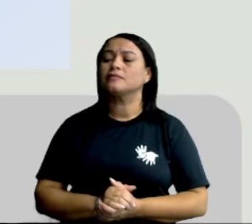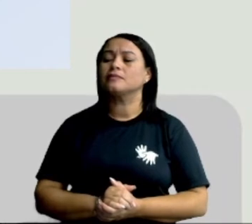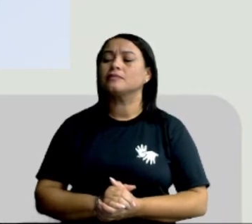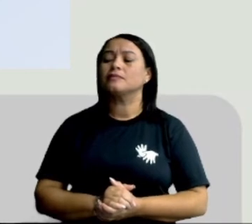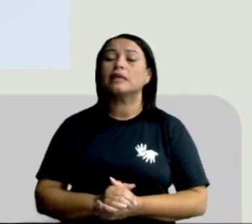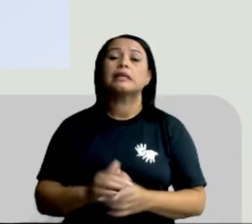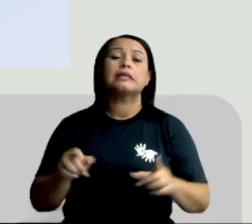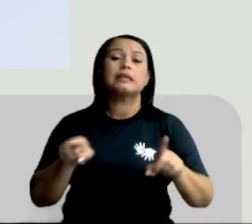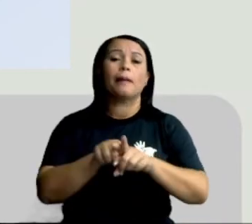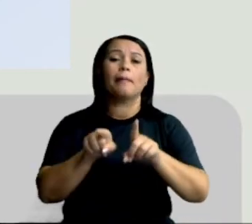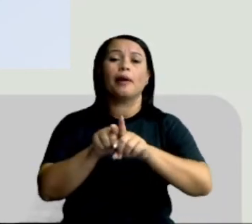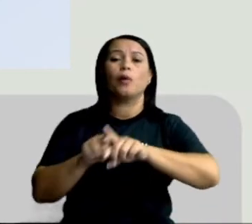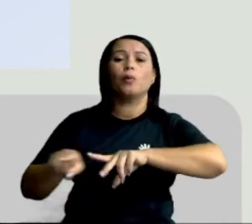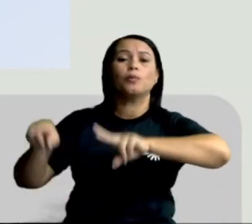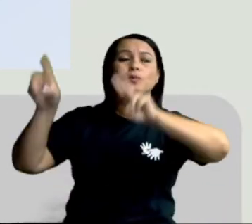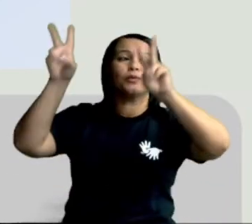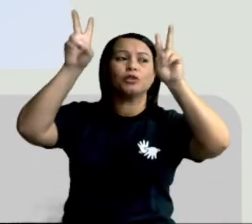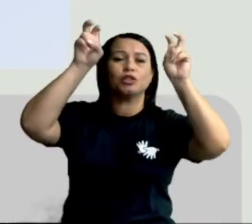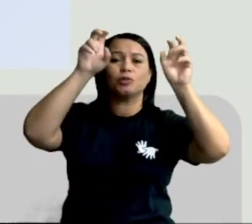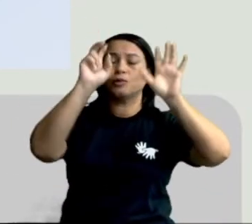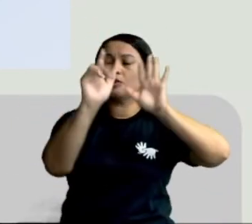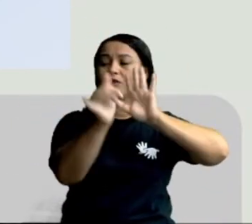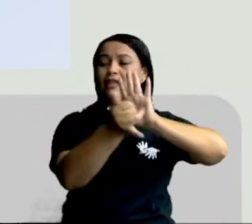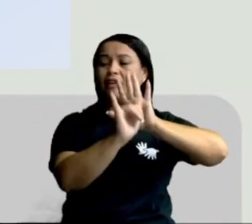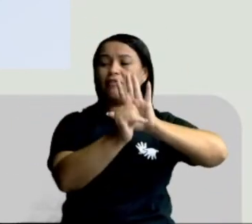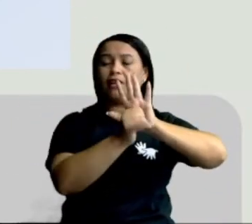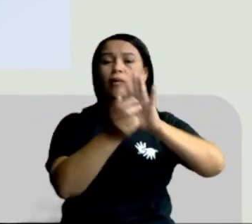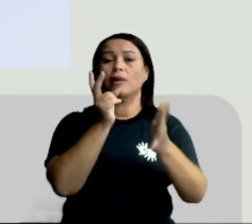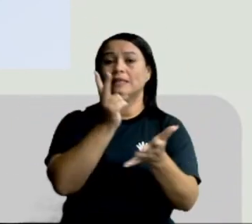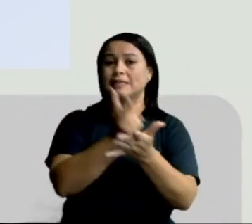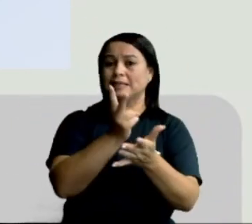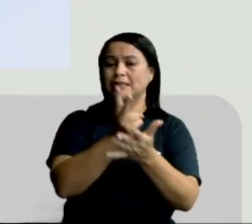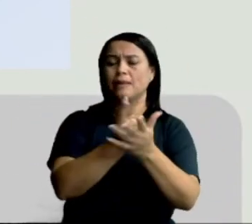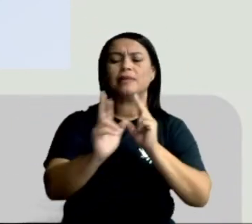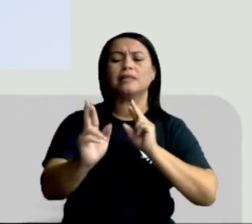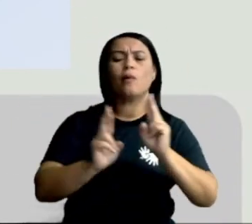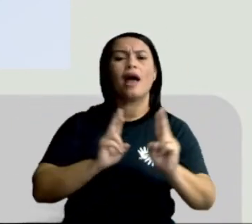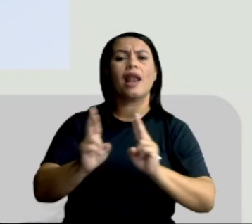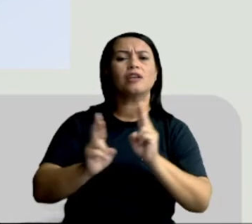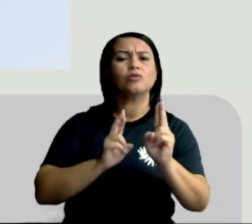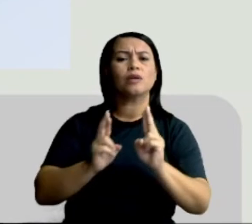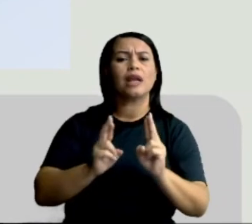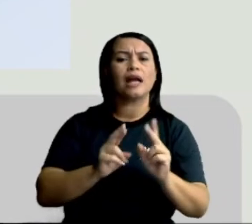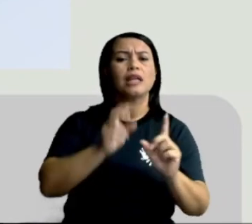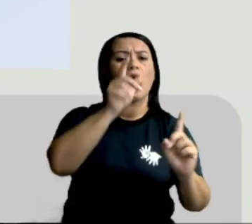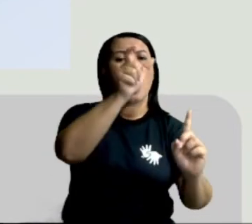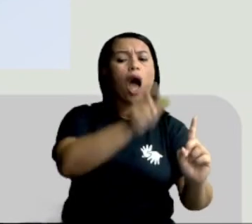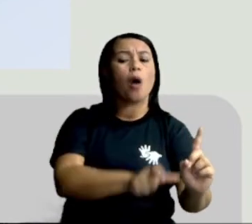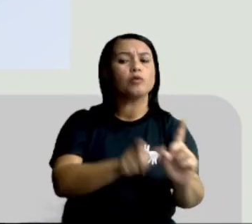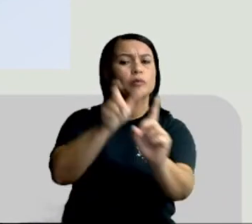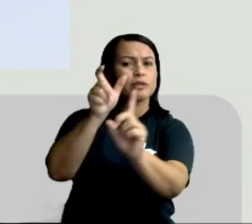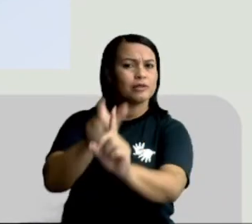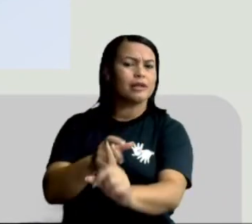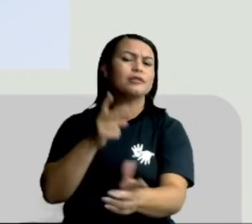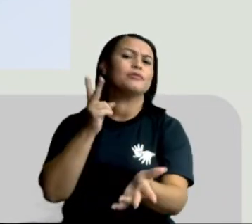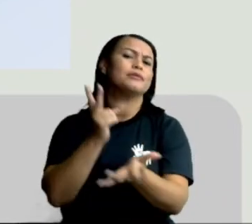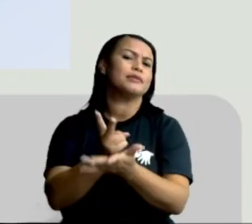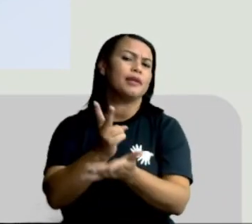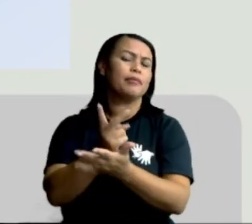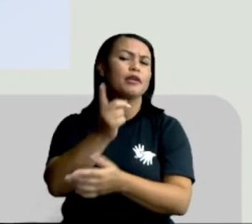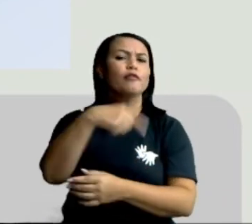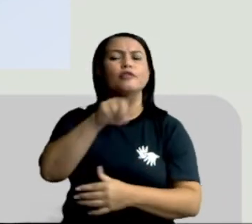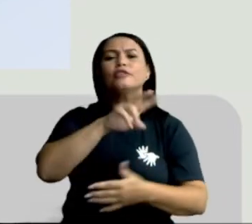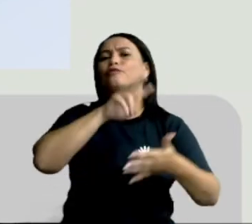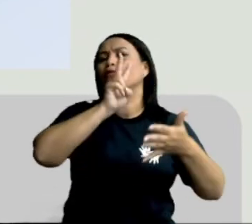E os títulos das fábulas sempre são relacionados aos personagens. Então, sempre que você for ler